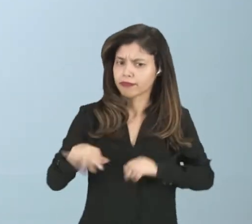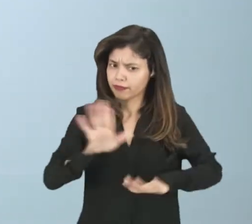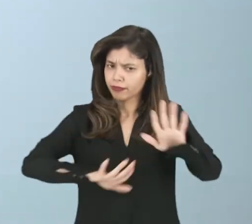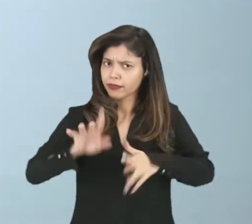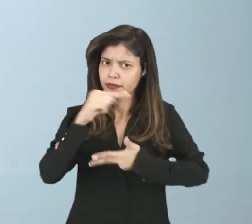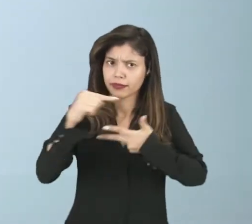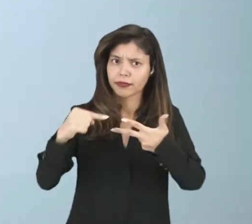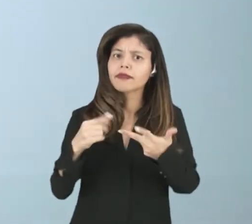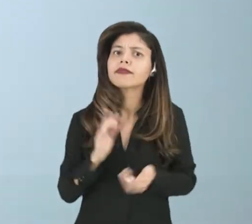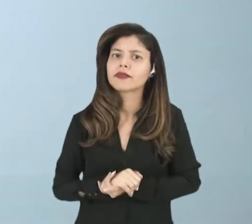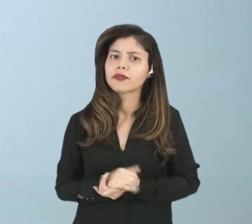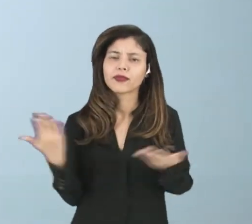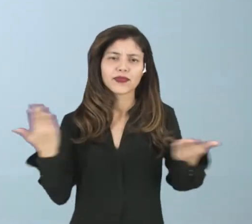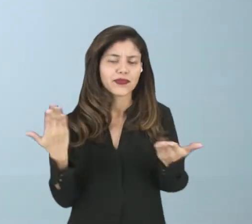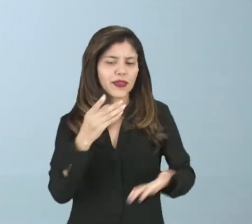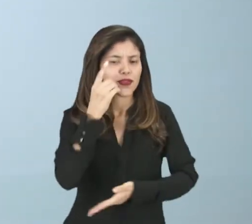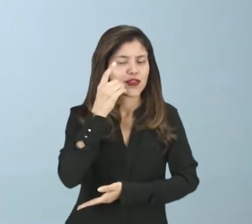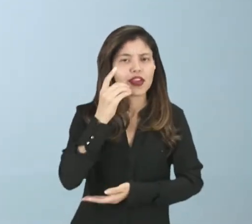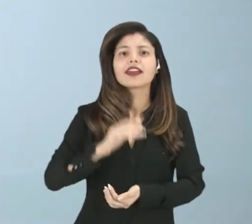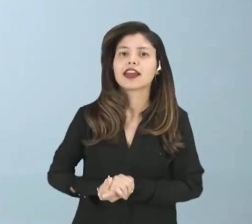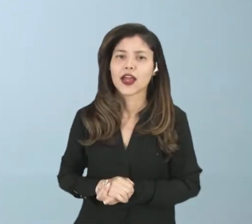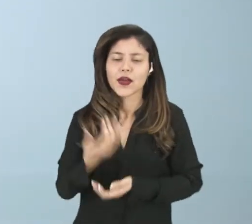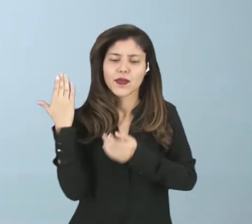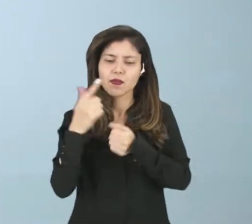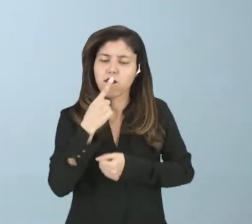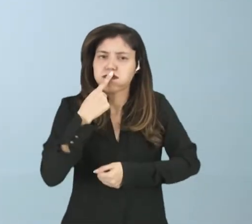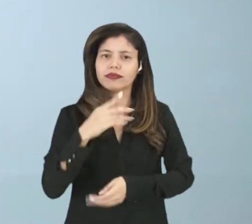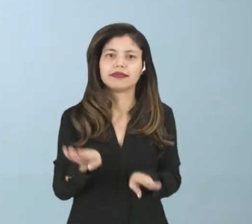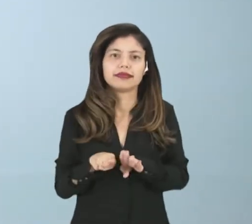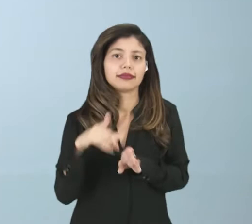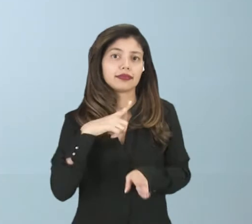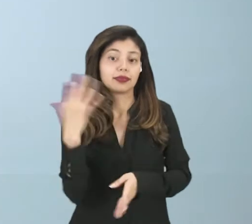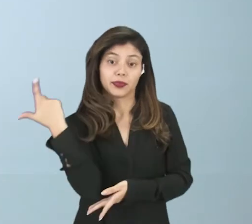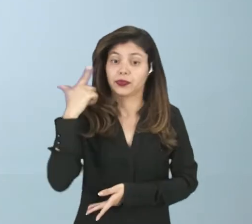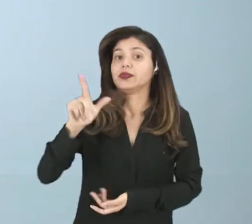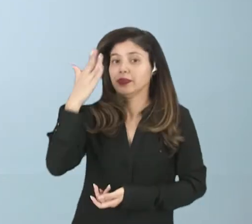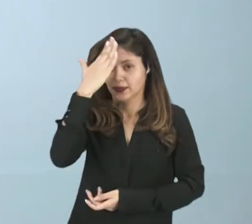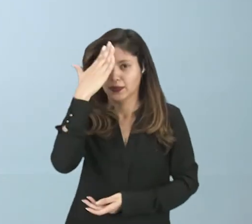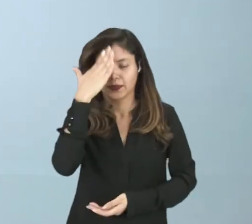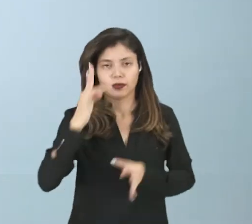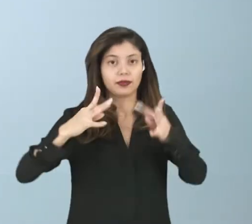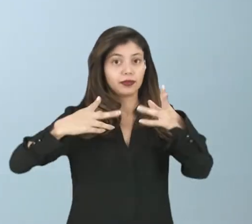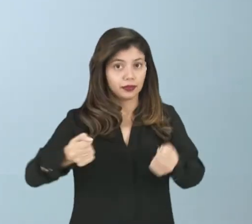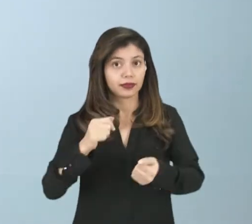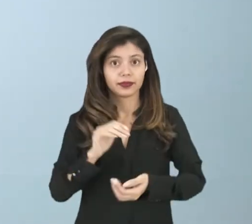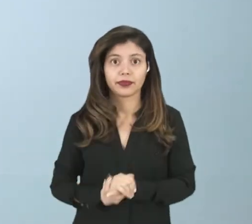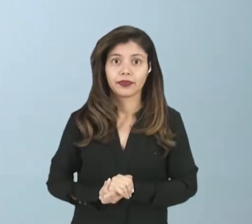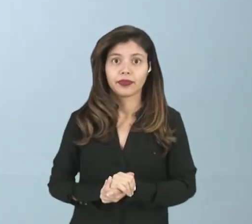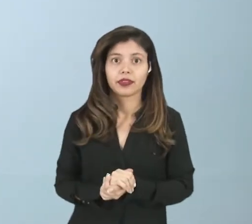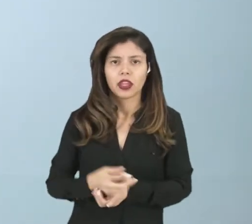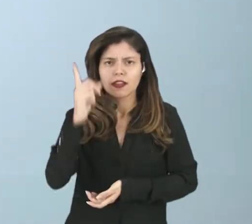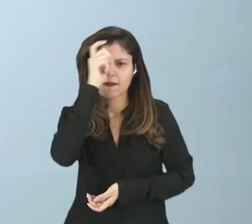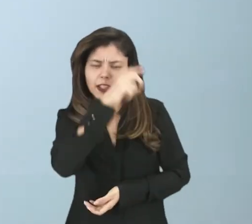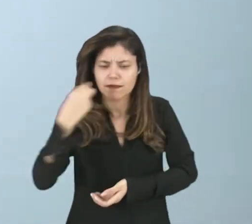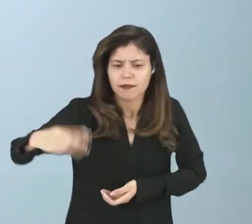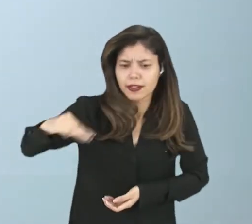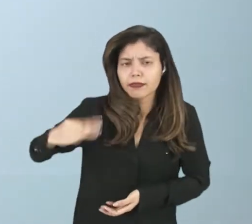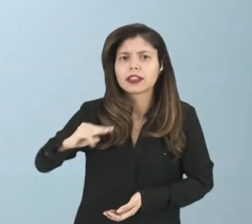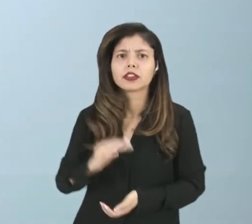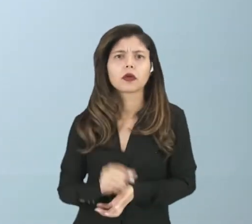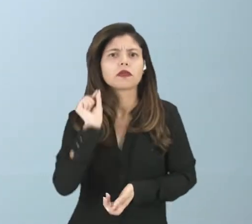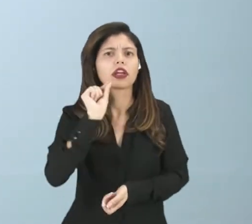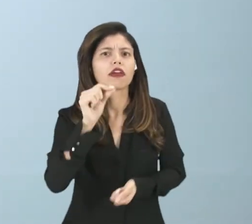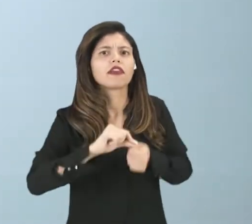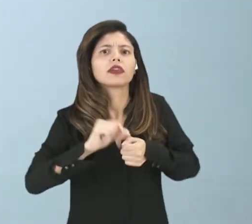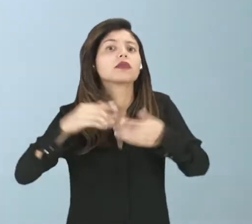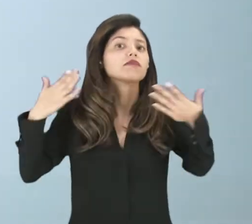se preparando? O Enem está aí. Vai ser já uma data que já está próxima. Eu espero que você consiga compreender que, se você tem dificuldades